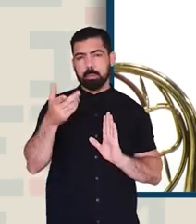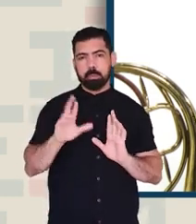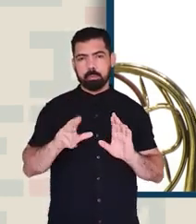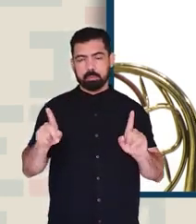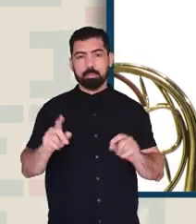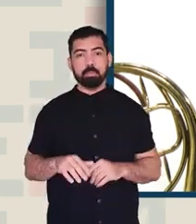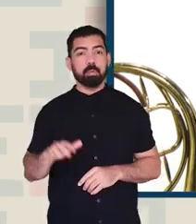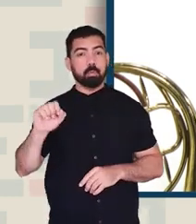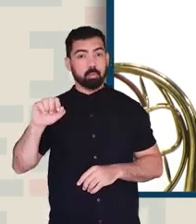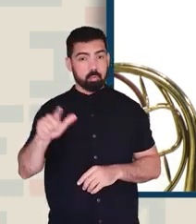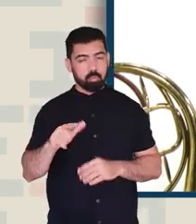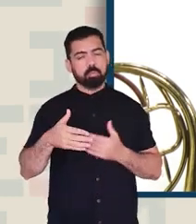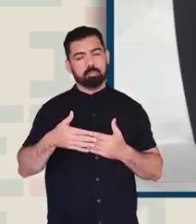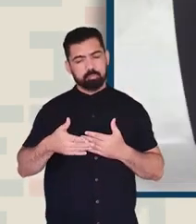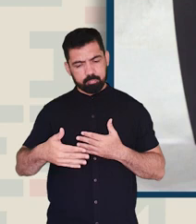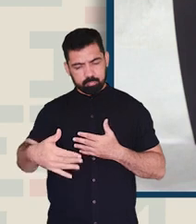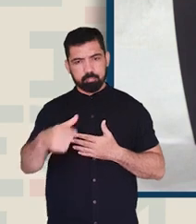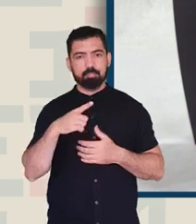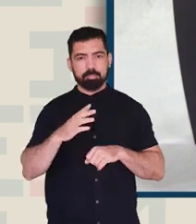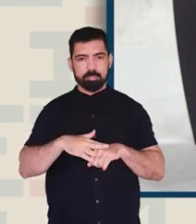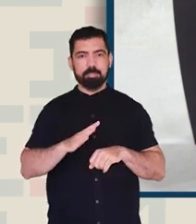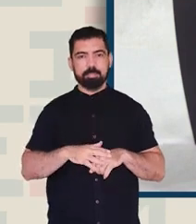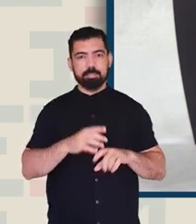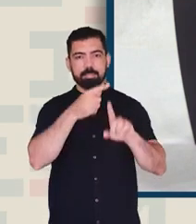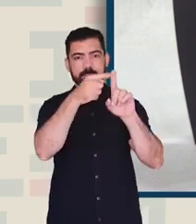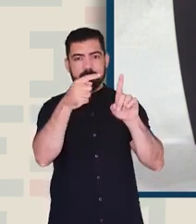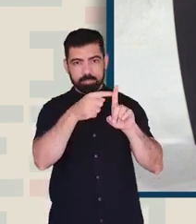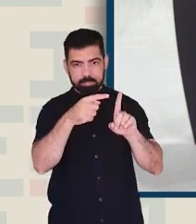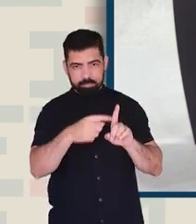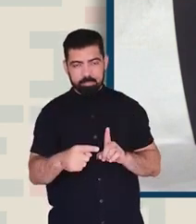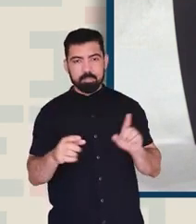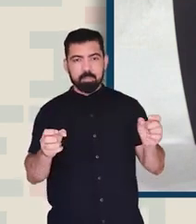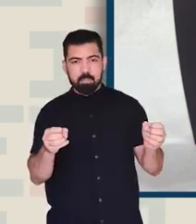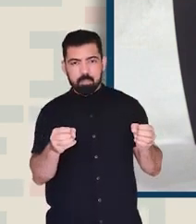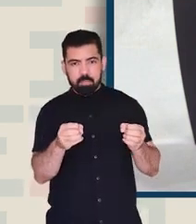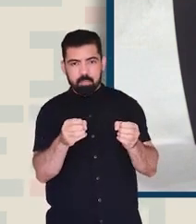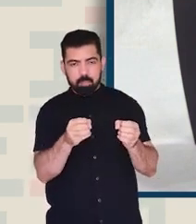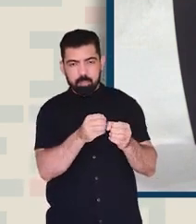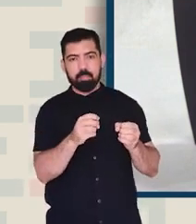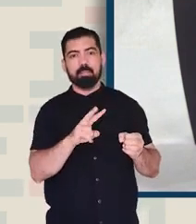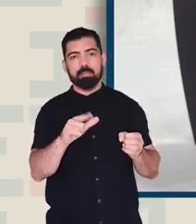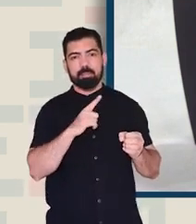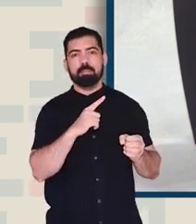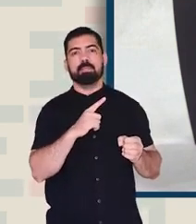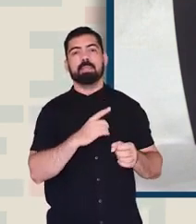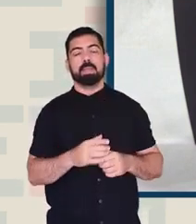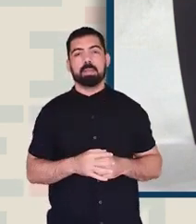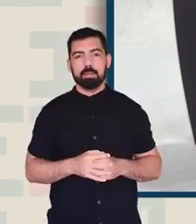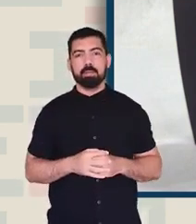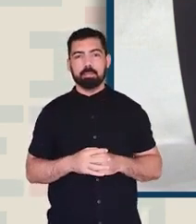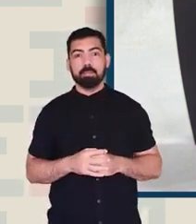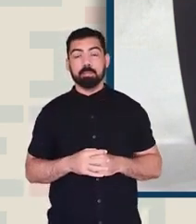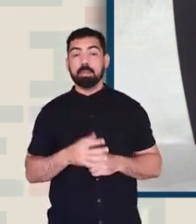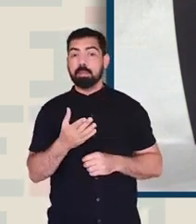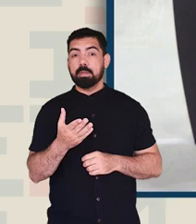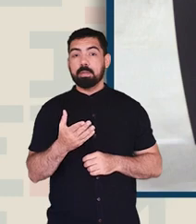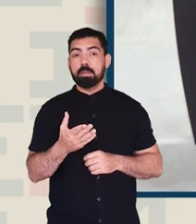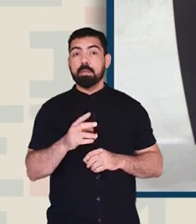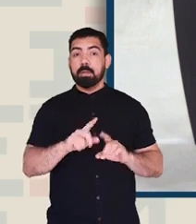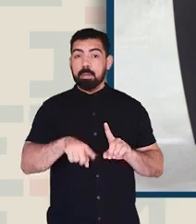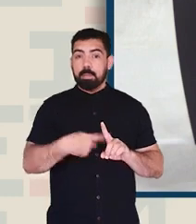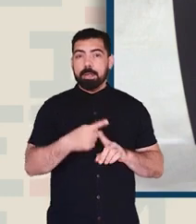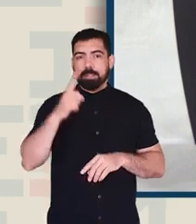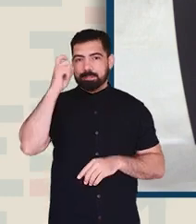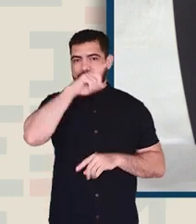Depois a gente tem nota Sol e assim sucessivamente os parciais eles vão se aproximando e, no caso,